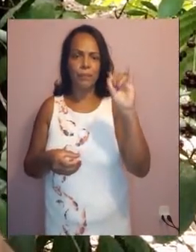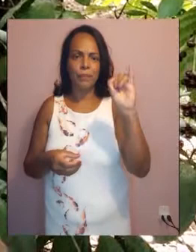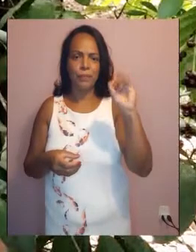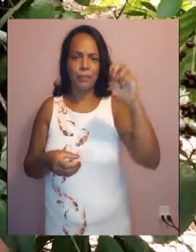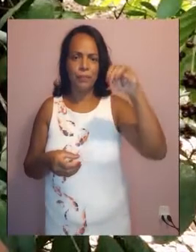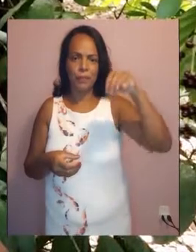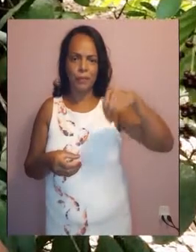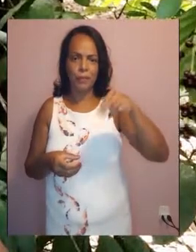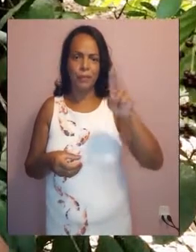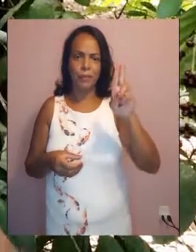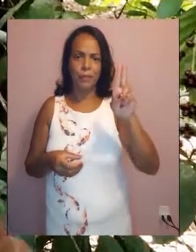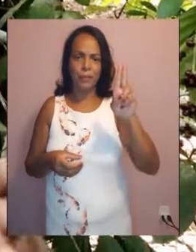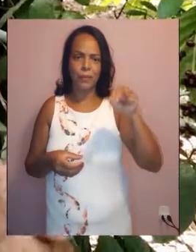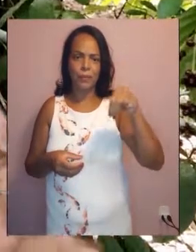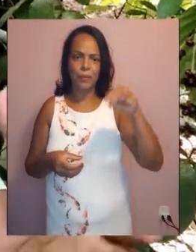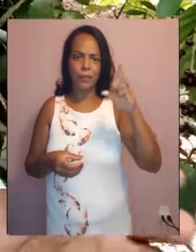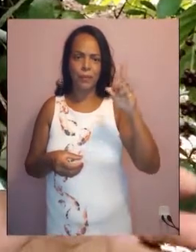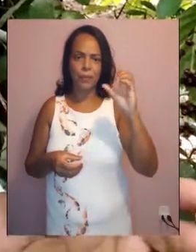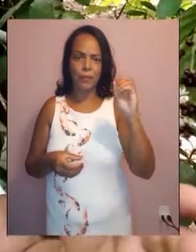que